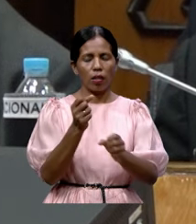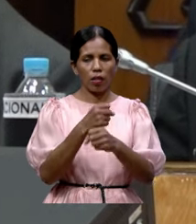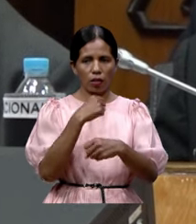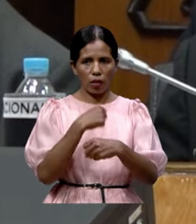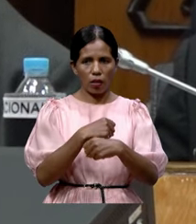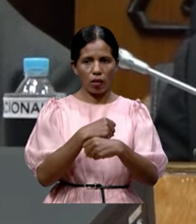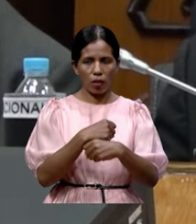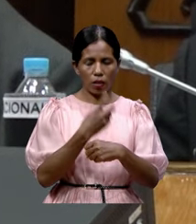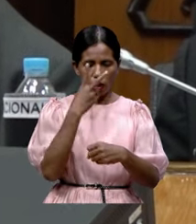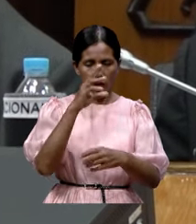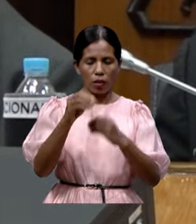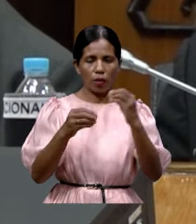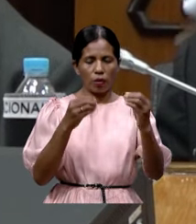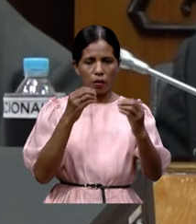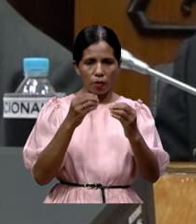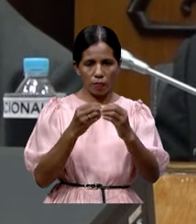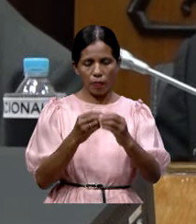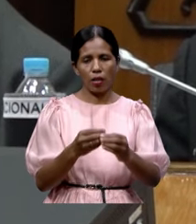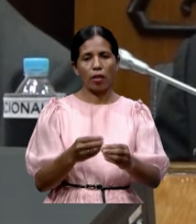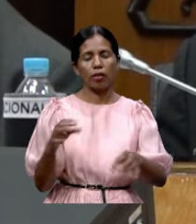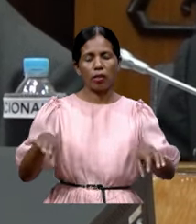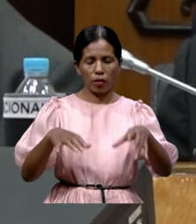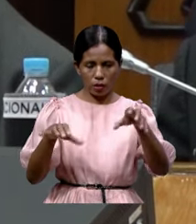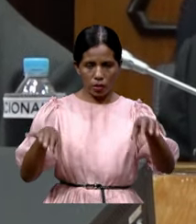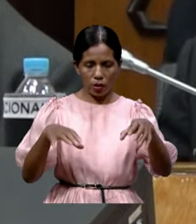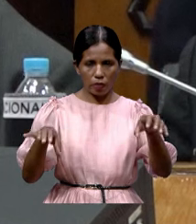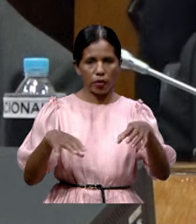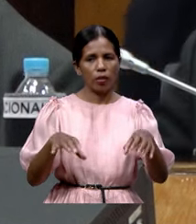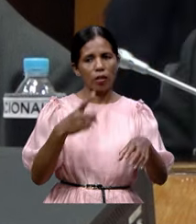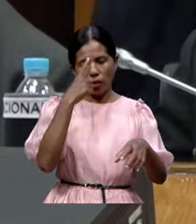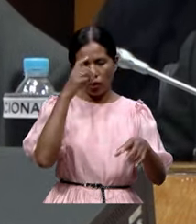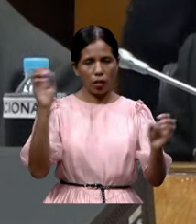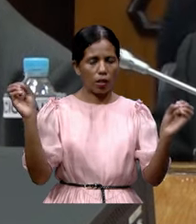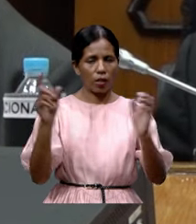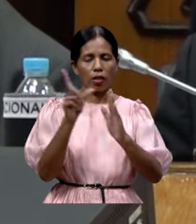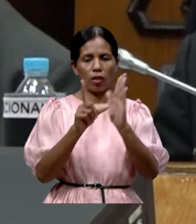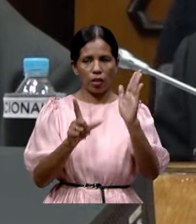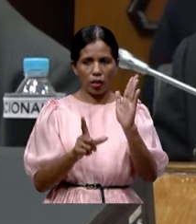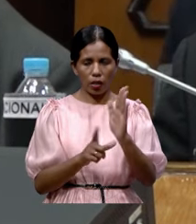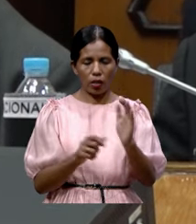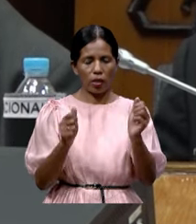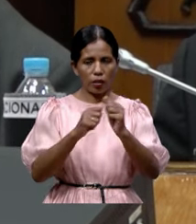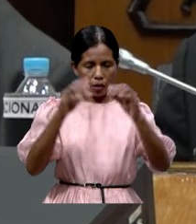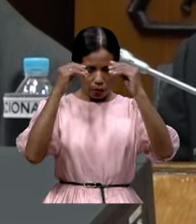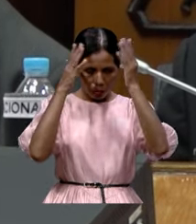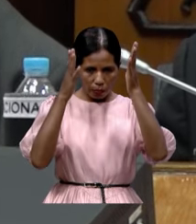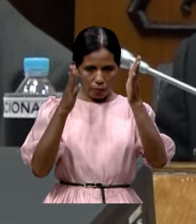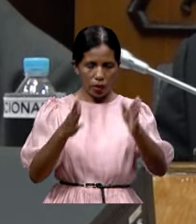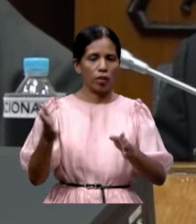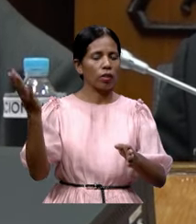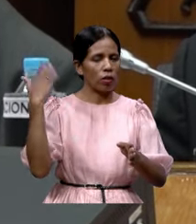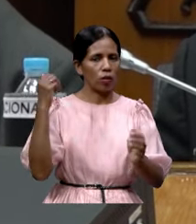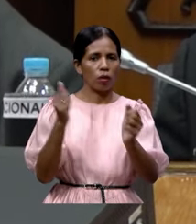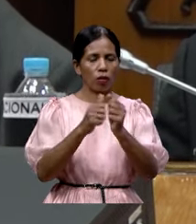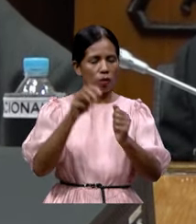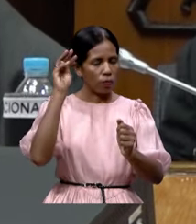halo, avaliação de desempenho, tamba, la IHA, vínculo legal entre ex-professores contratados com o